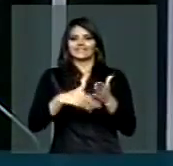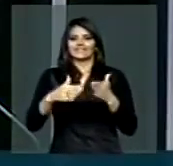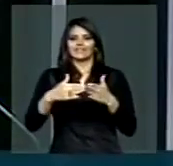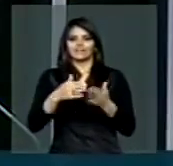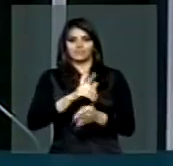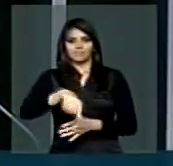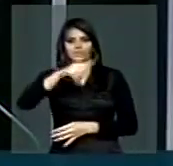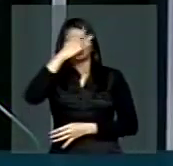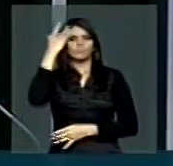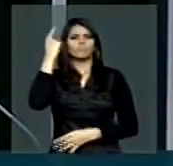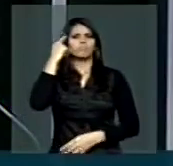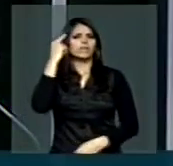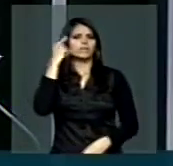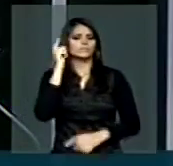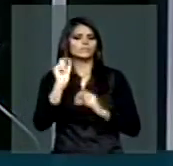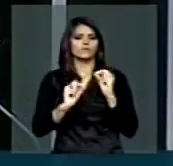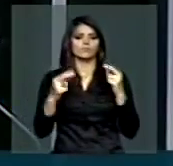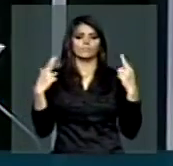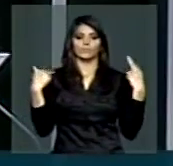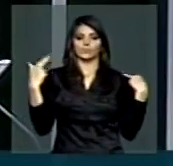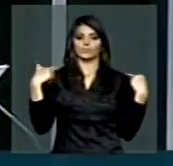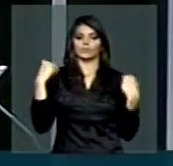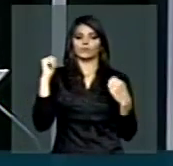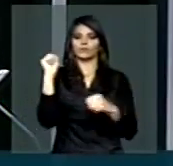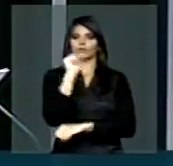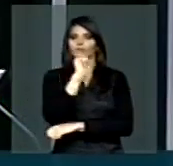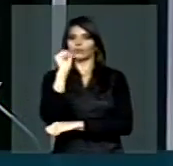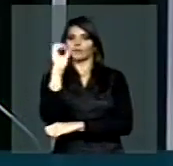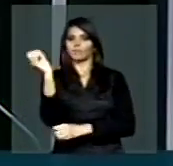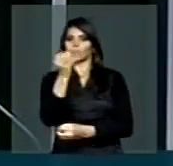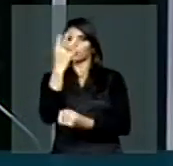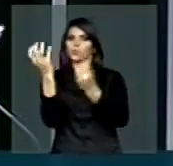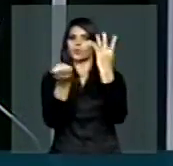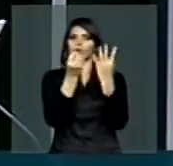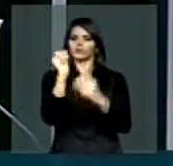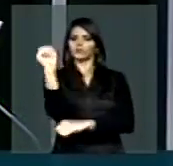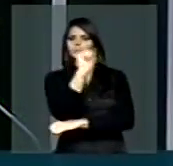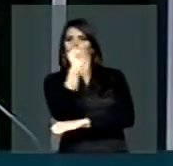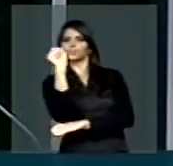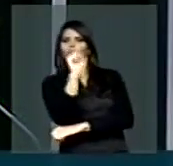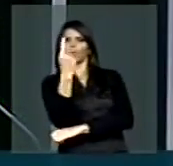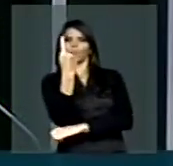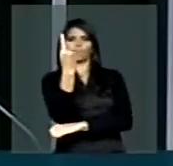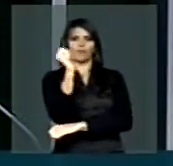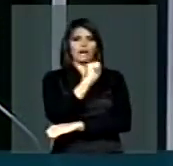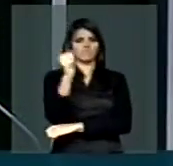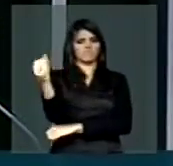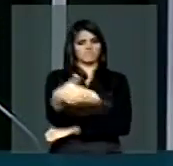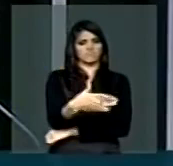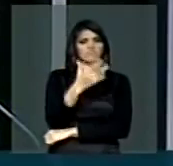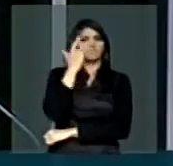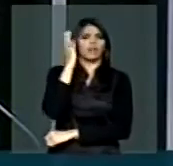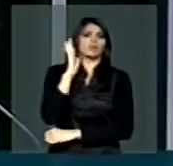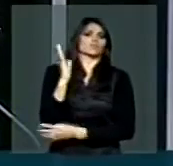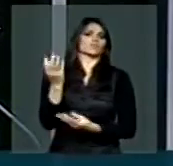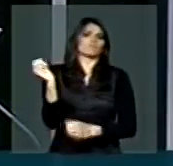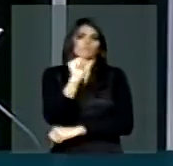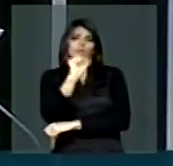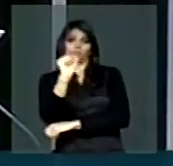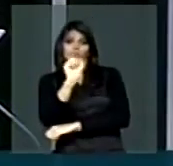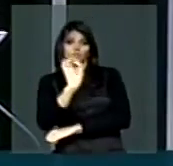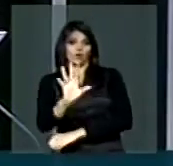Enganam-se aqueles que pensam que o motorista de ambulância dirige apenas um veículo, só um